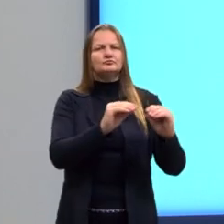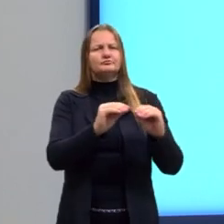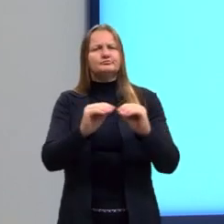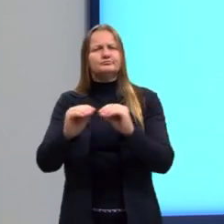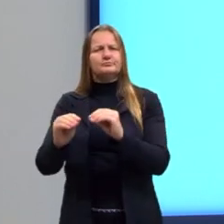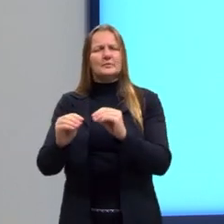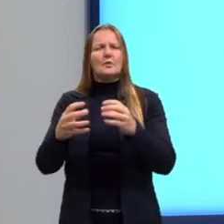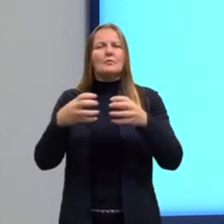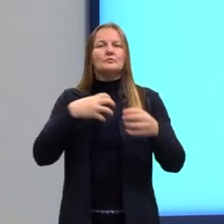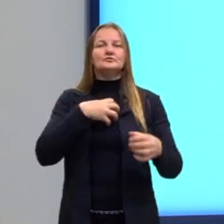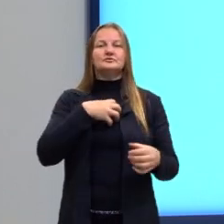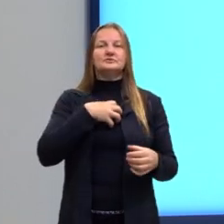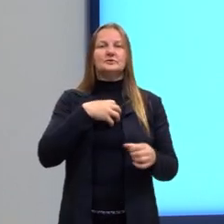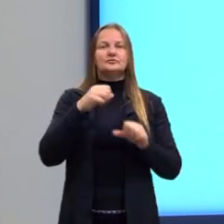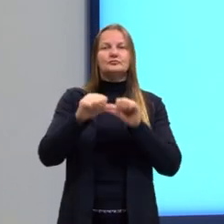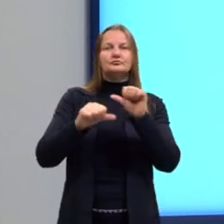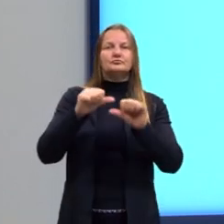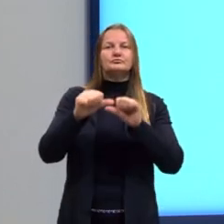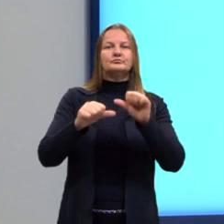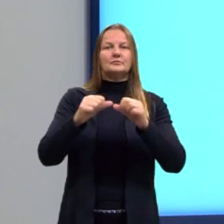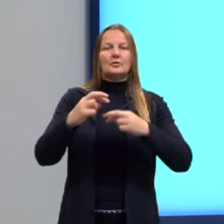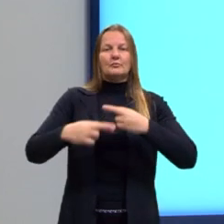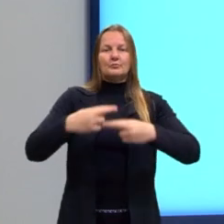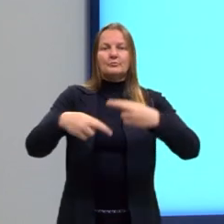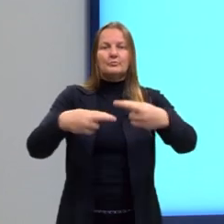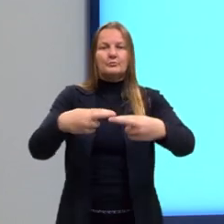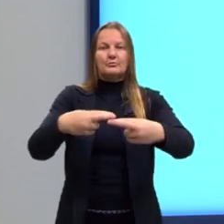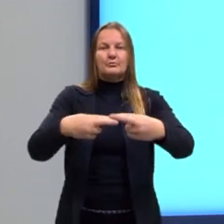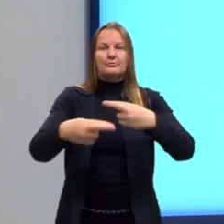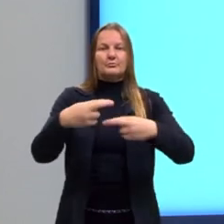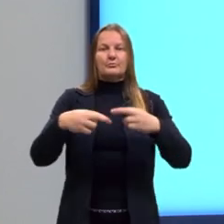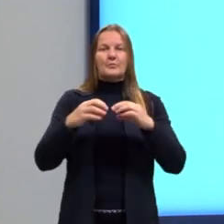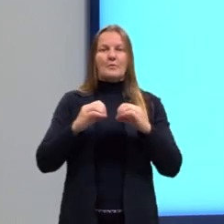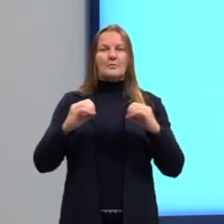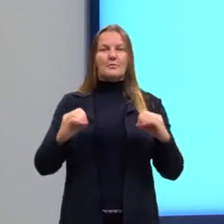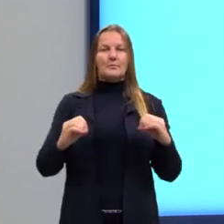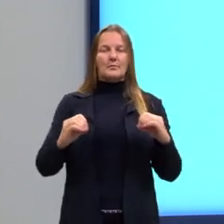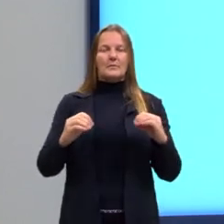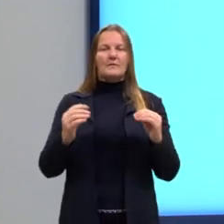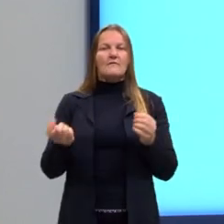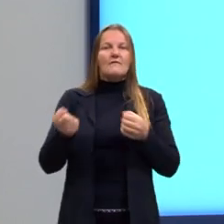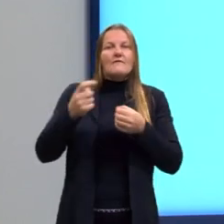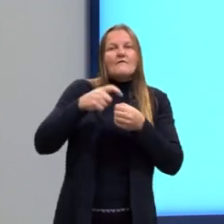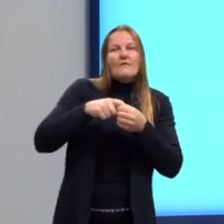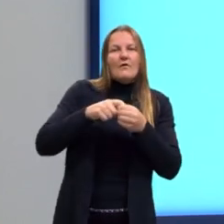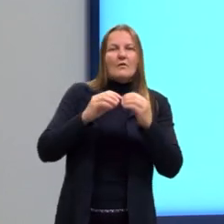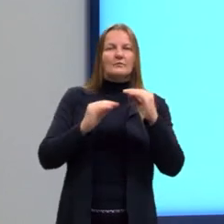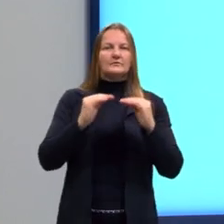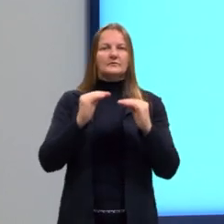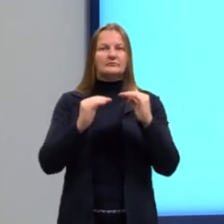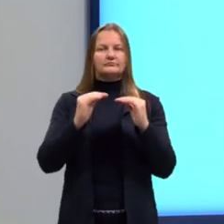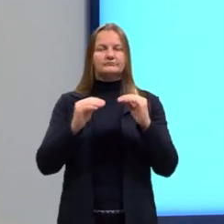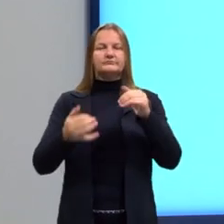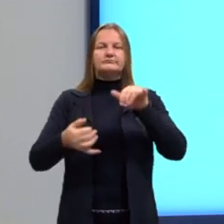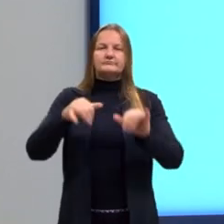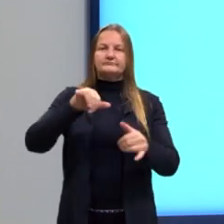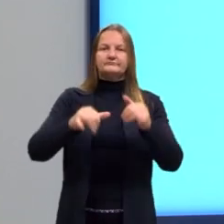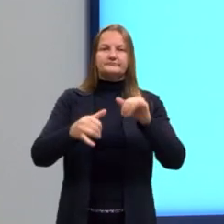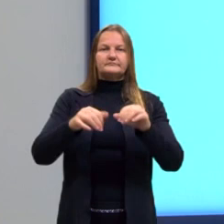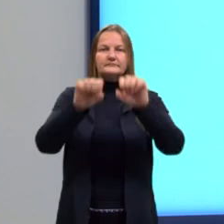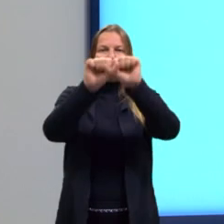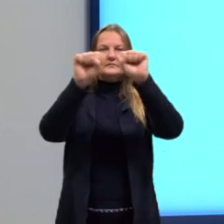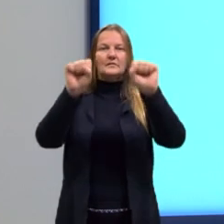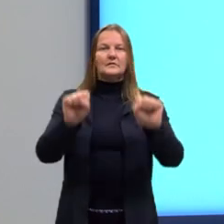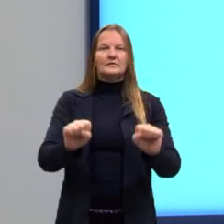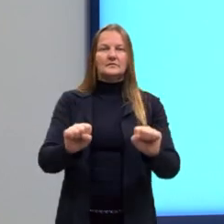forma de voltar a situação de Equilíbrio então o que que ele disse Nelza tá mente que quando um